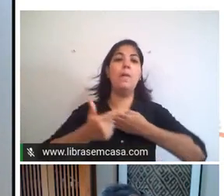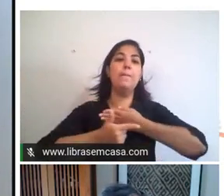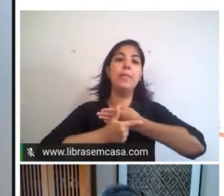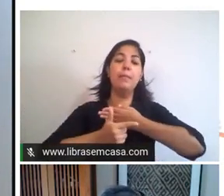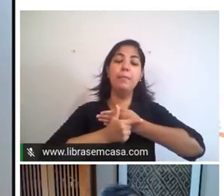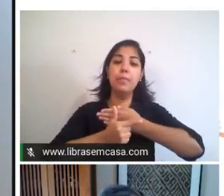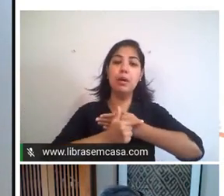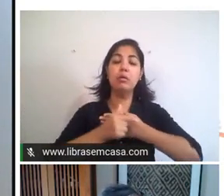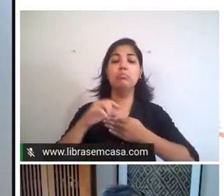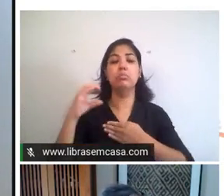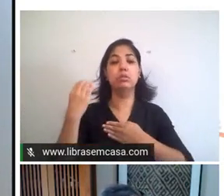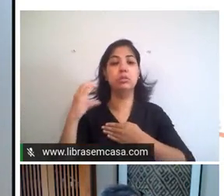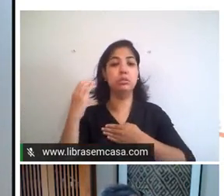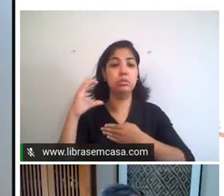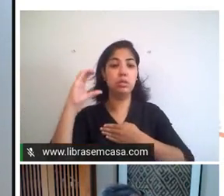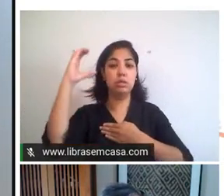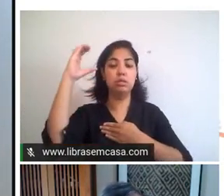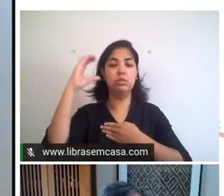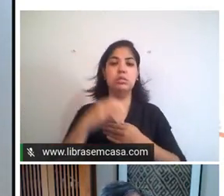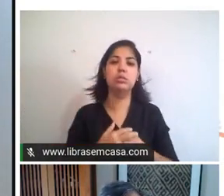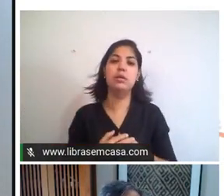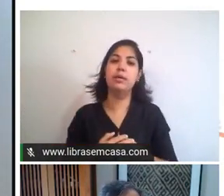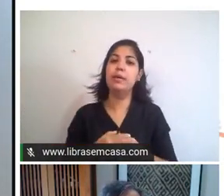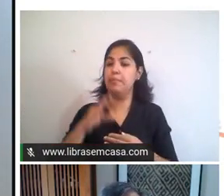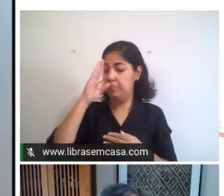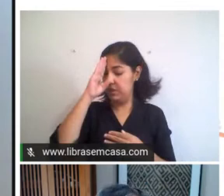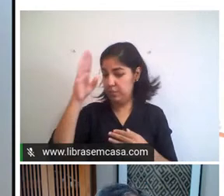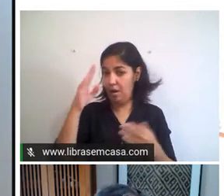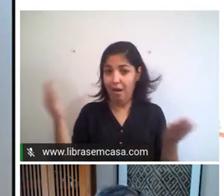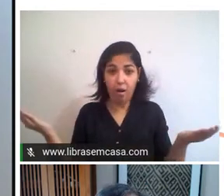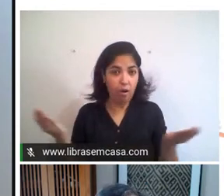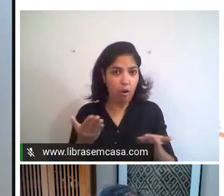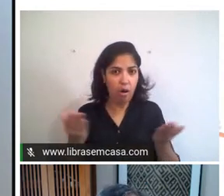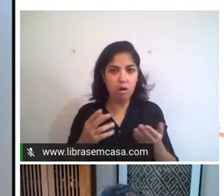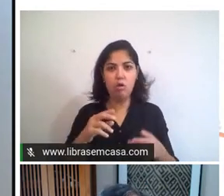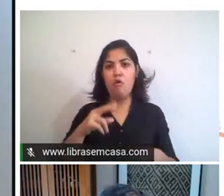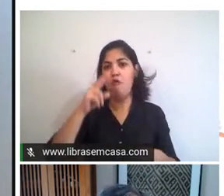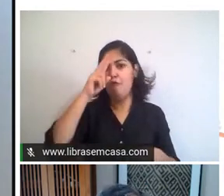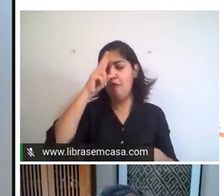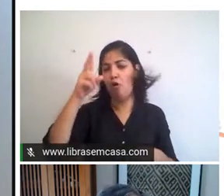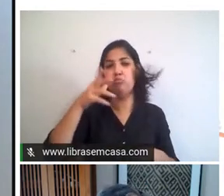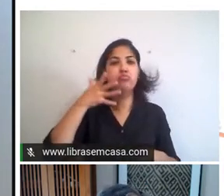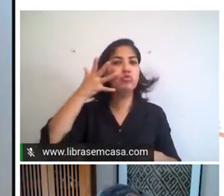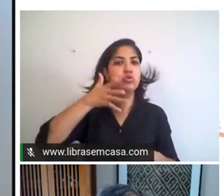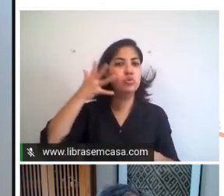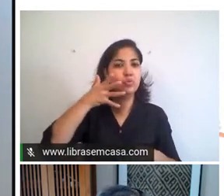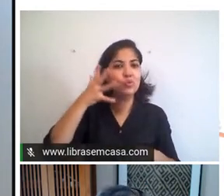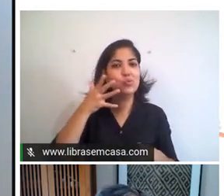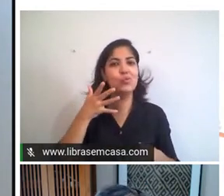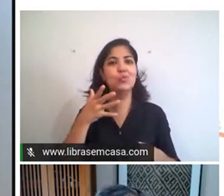sociedade como um todo, ainda mais nesse momento que a gente vê de fortes discursos anticientíficos.